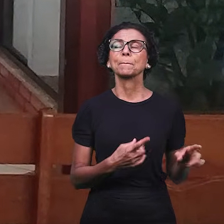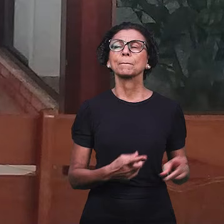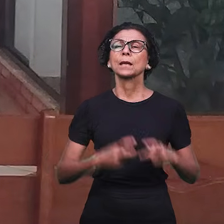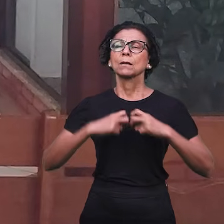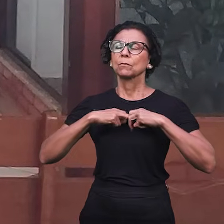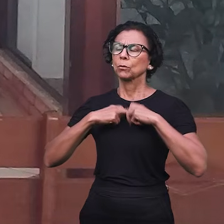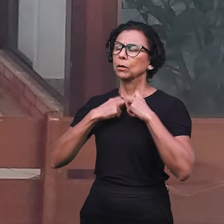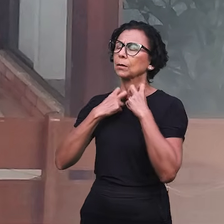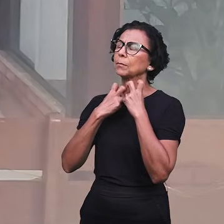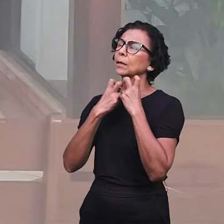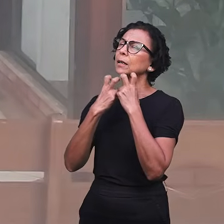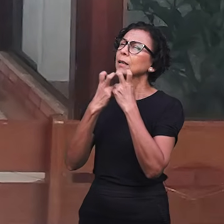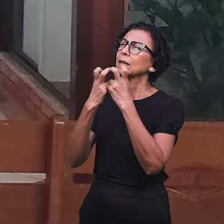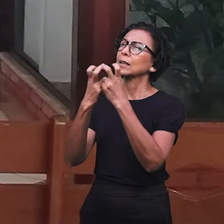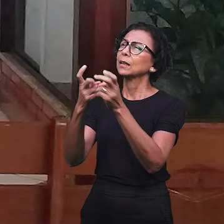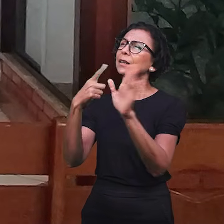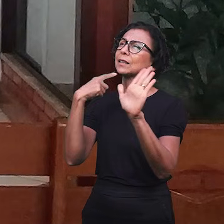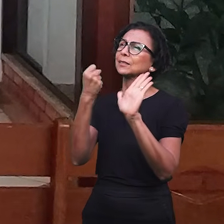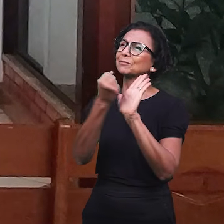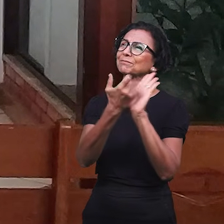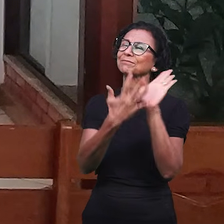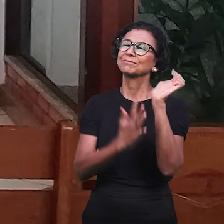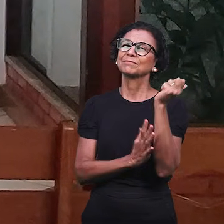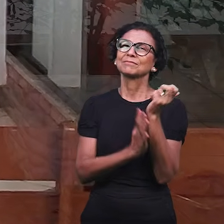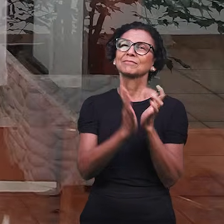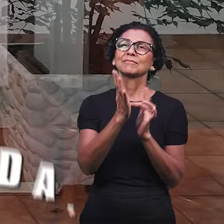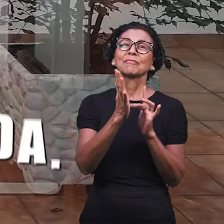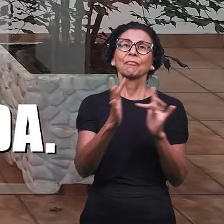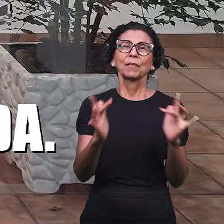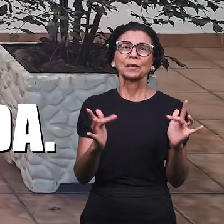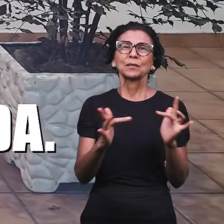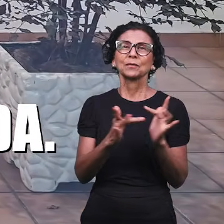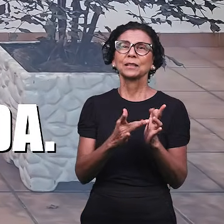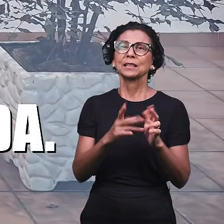clamar por Teu sangue, ó Jesus, pra Te